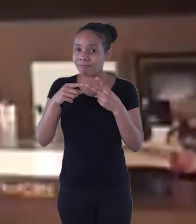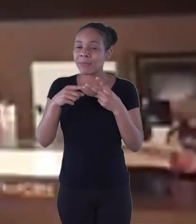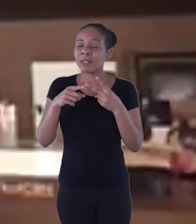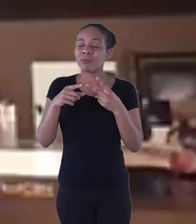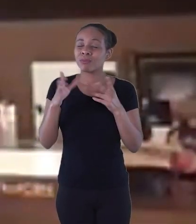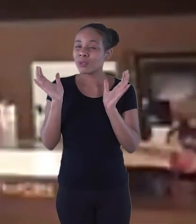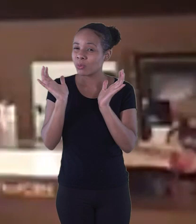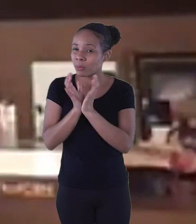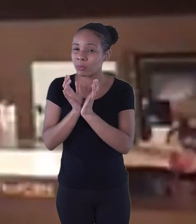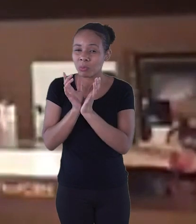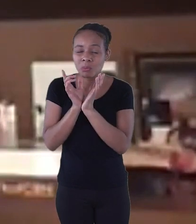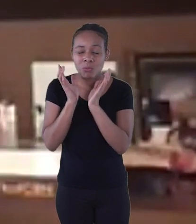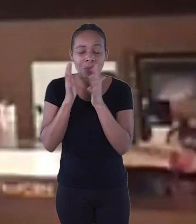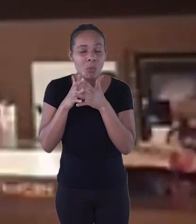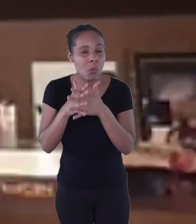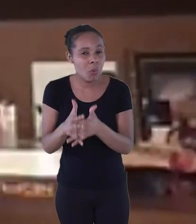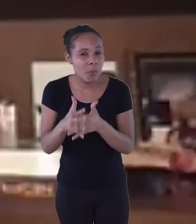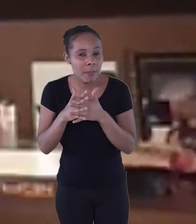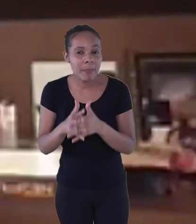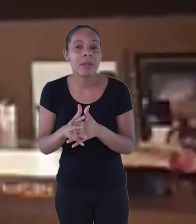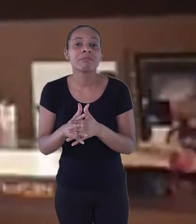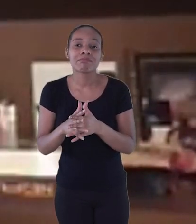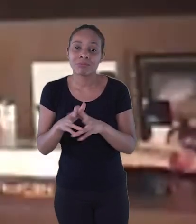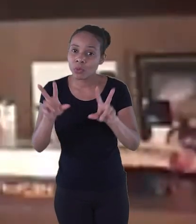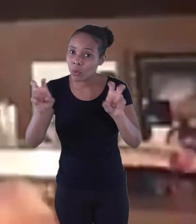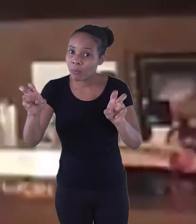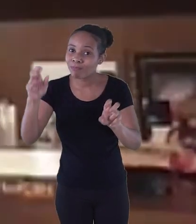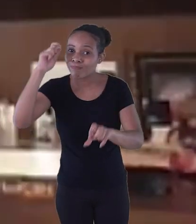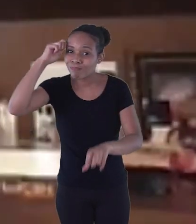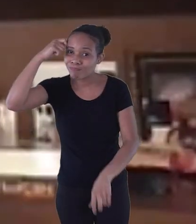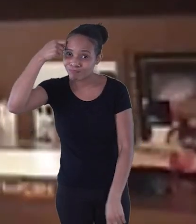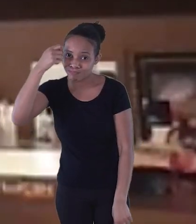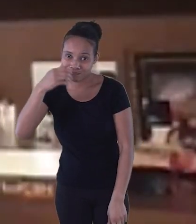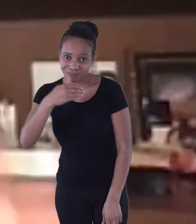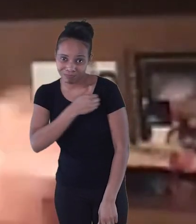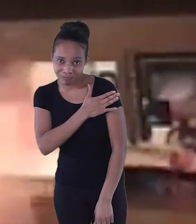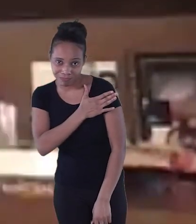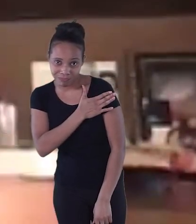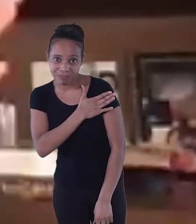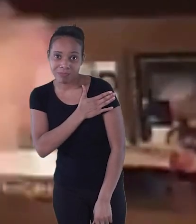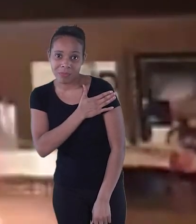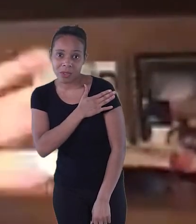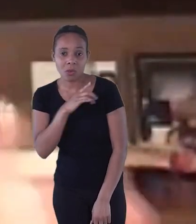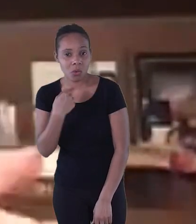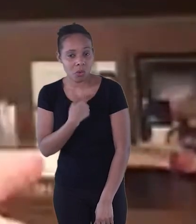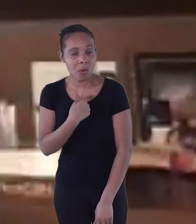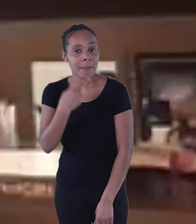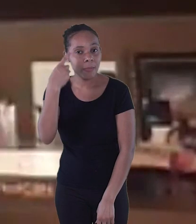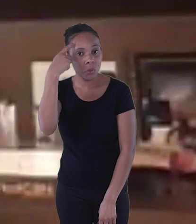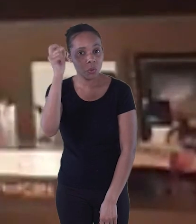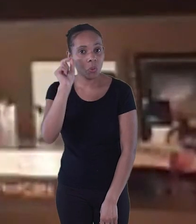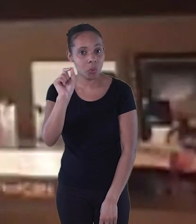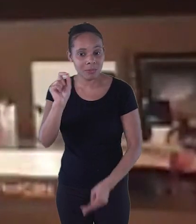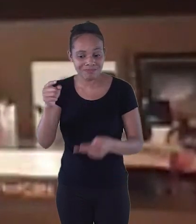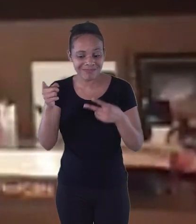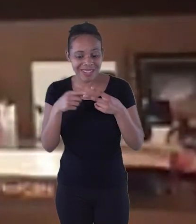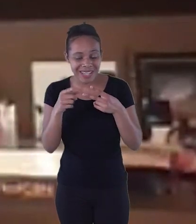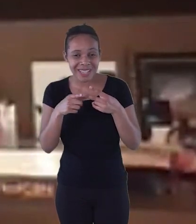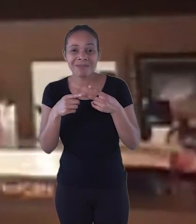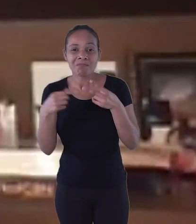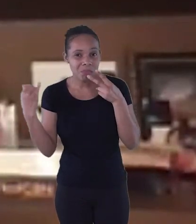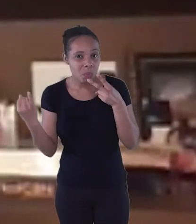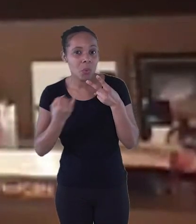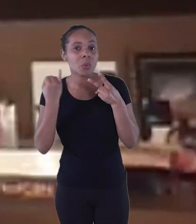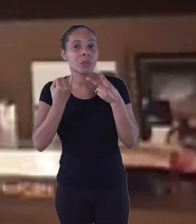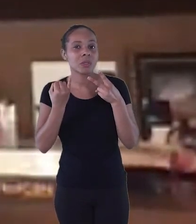racismo também, que ele foi boicotado. O que nós consideramos? Que o caso do Wilson Simonal era um caso que precisava estar na enciclopédia. O